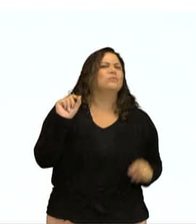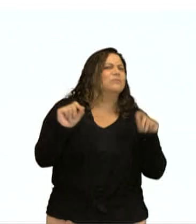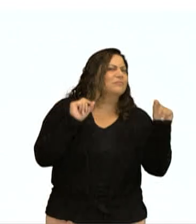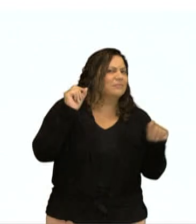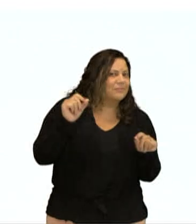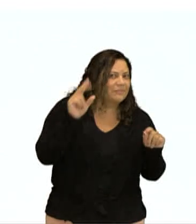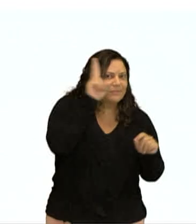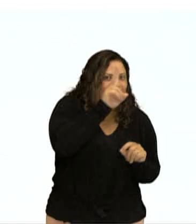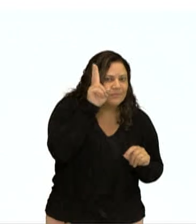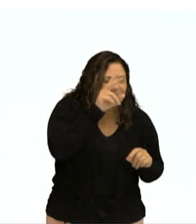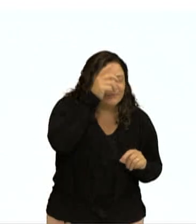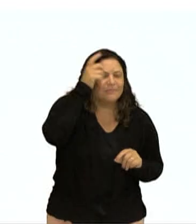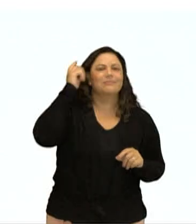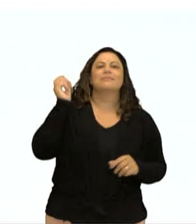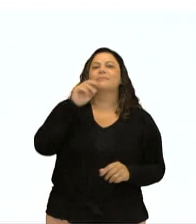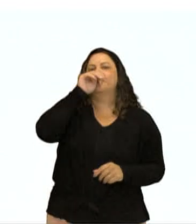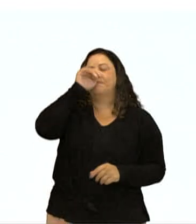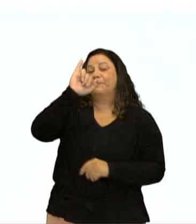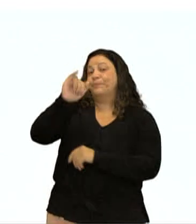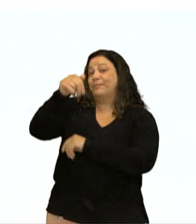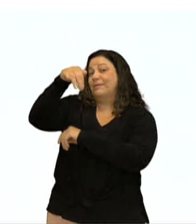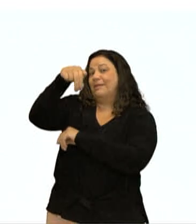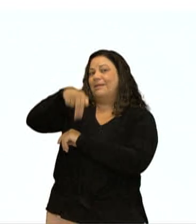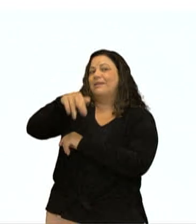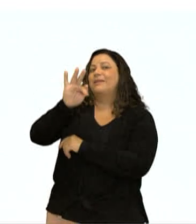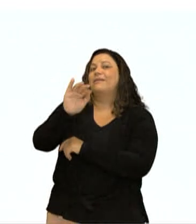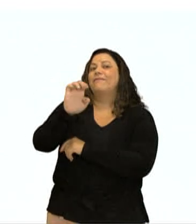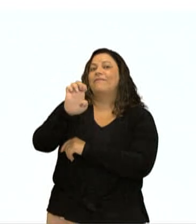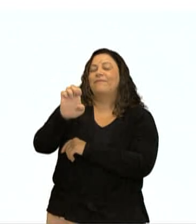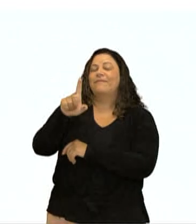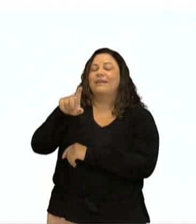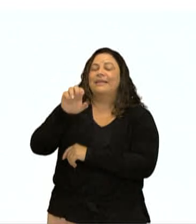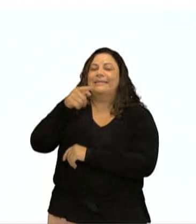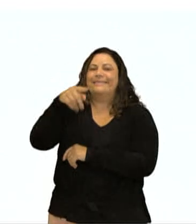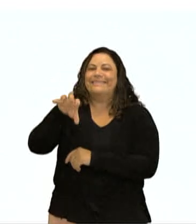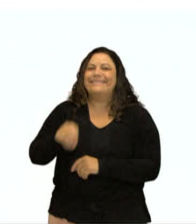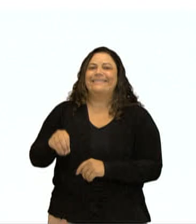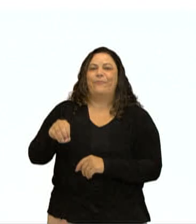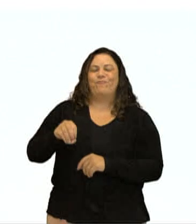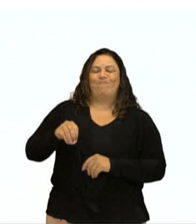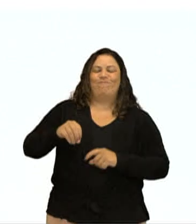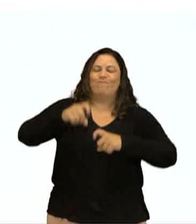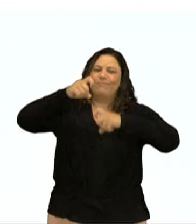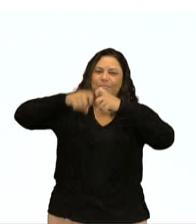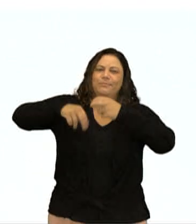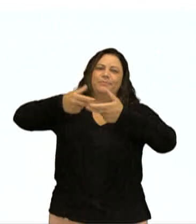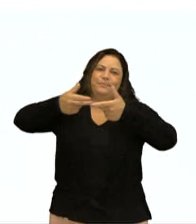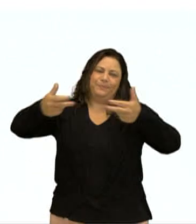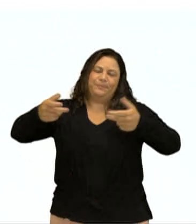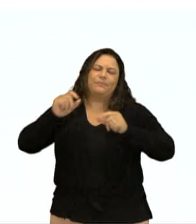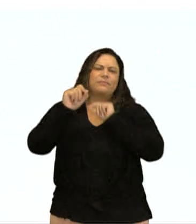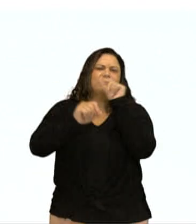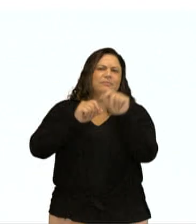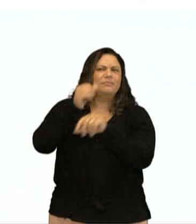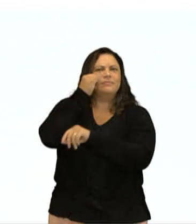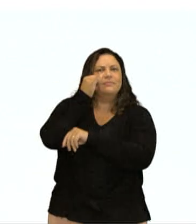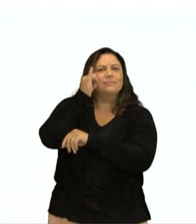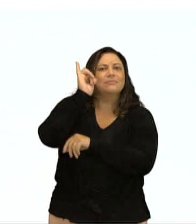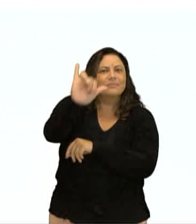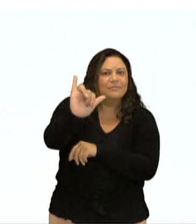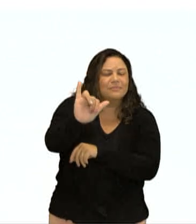mesmo? Infecção sexualmente transmissível. Quais são os principais meios de